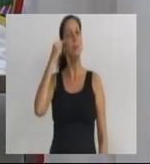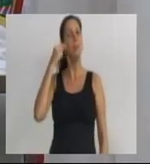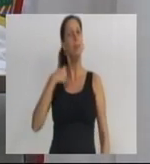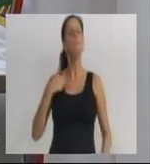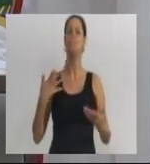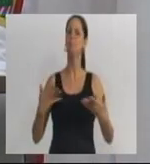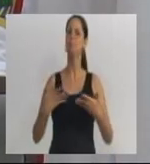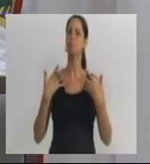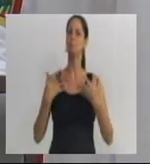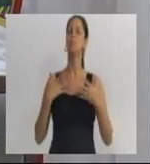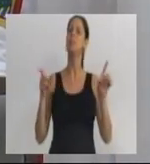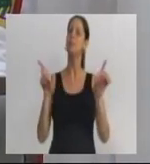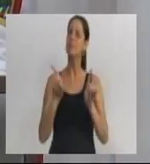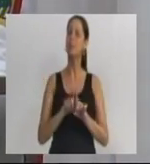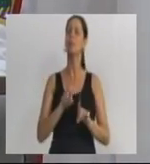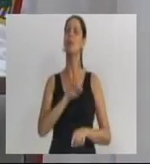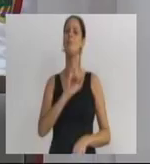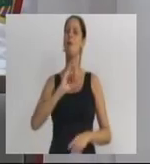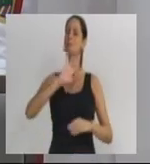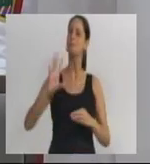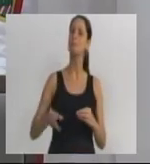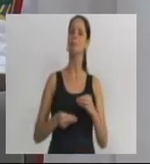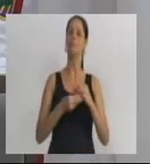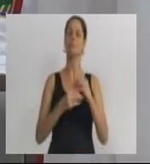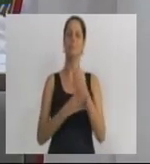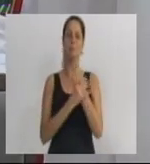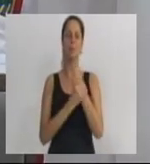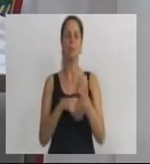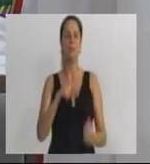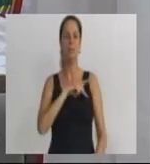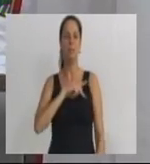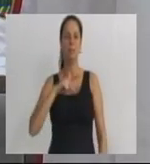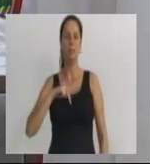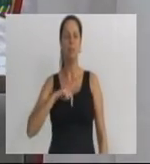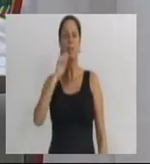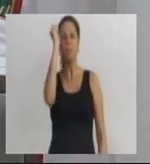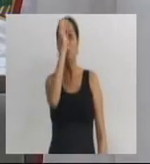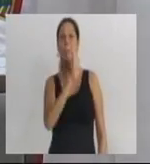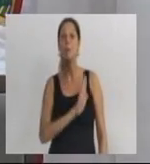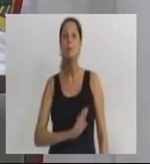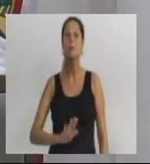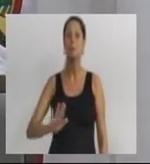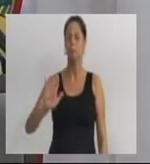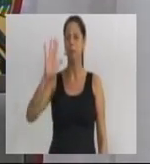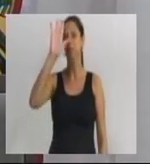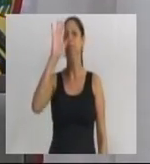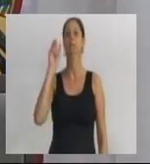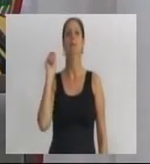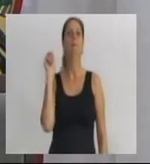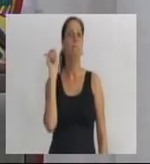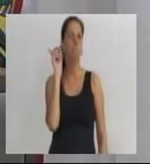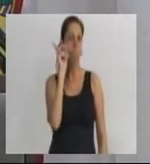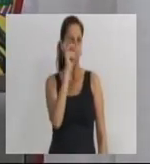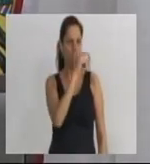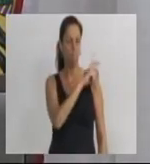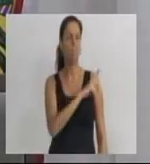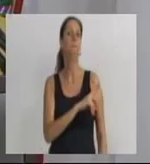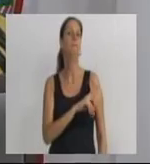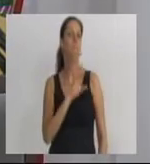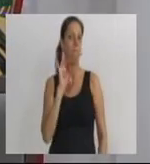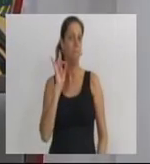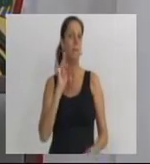sobre segurança. A segurança no Brasil está caótica, né, pelo crescimento